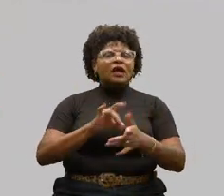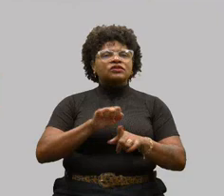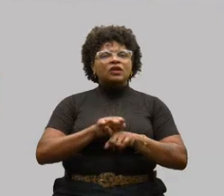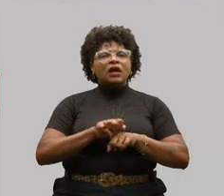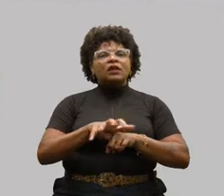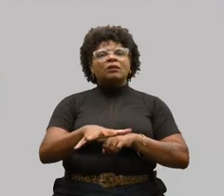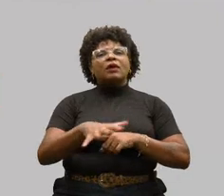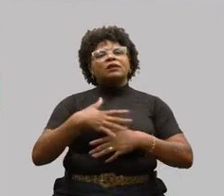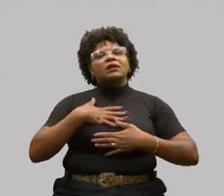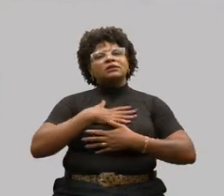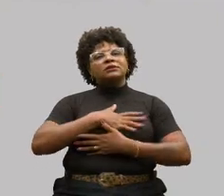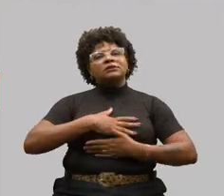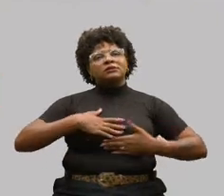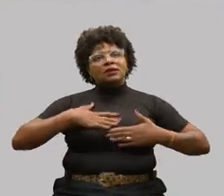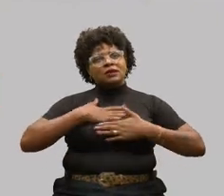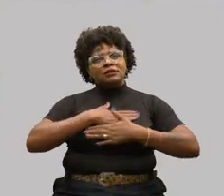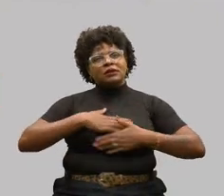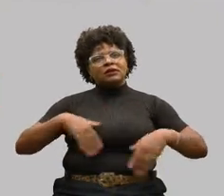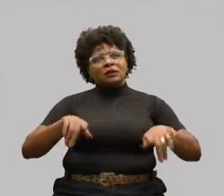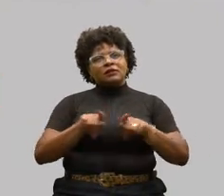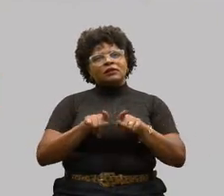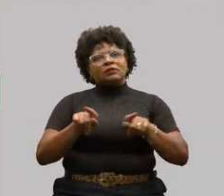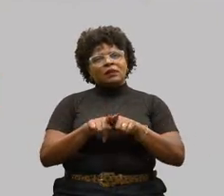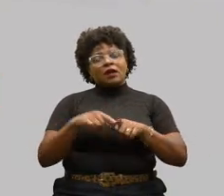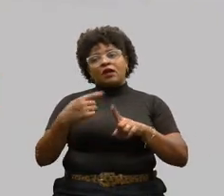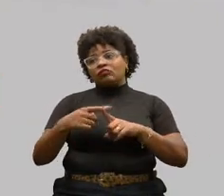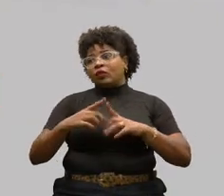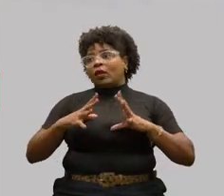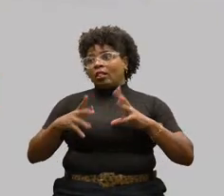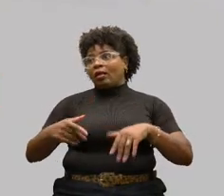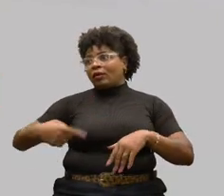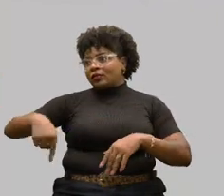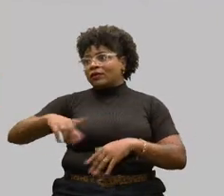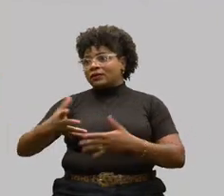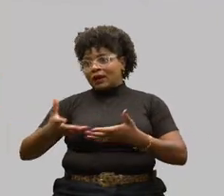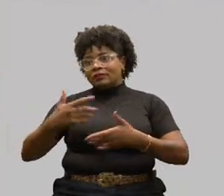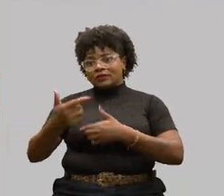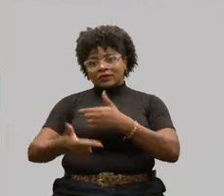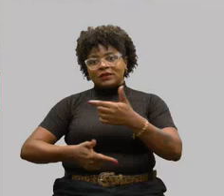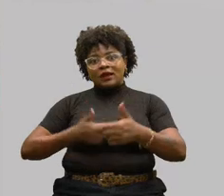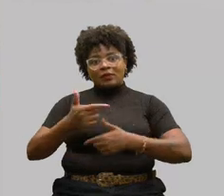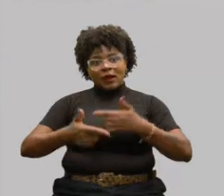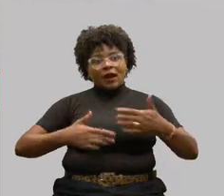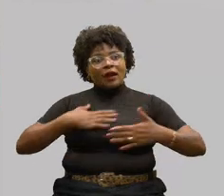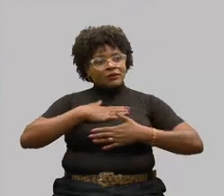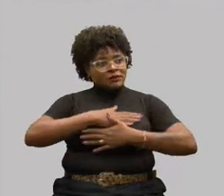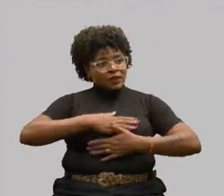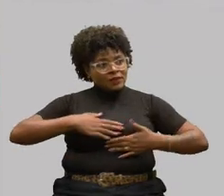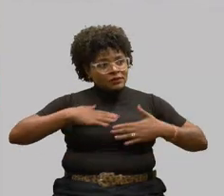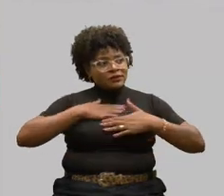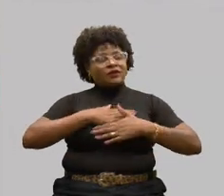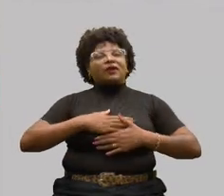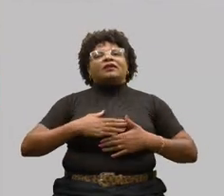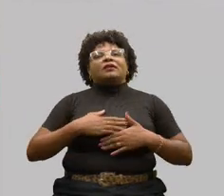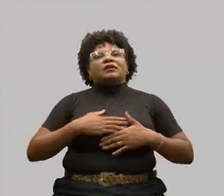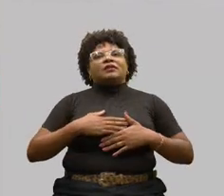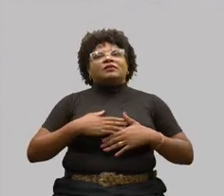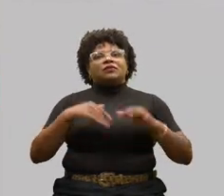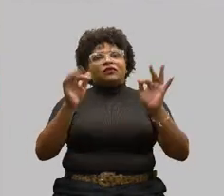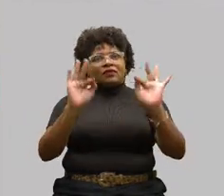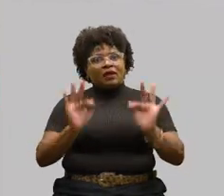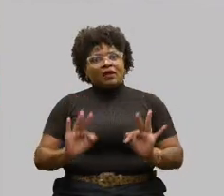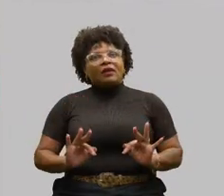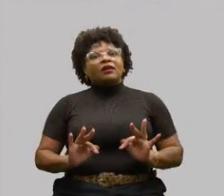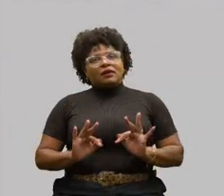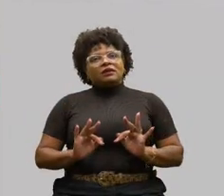que todos nós buscamos trabalhar né é com satisfação felizes